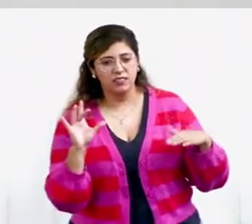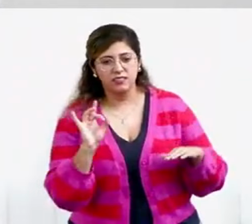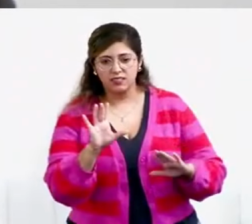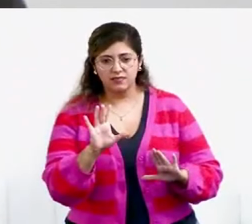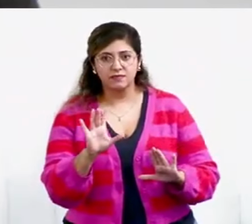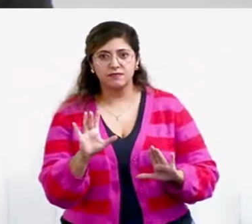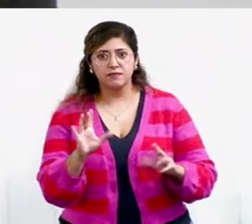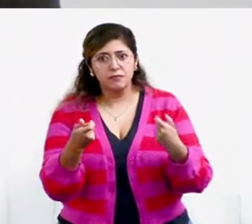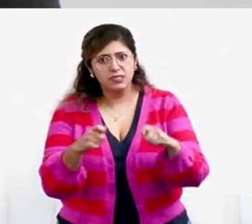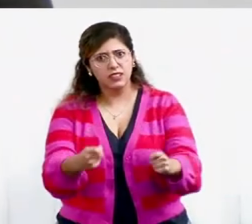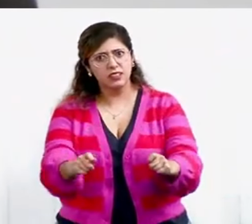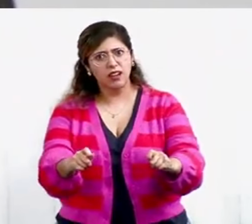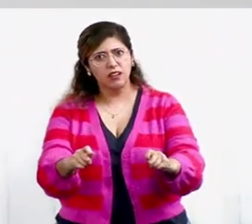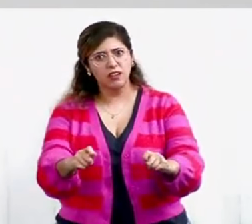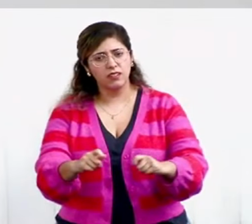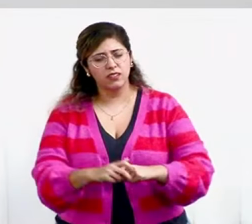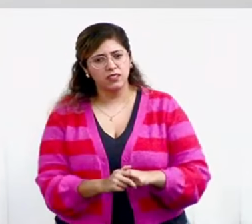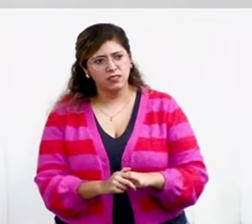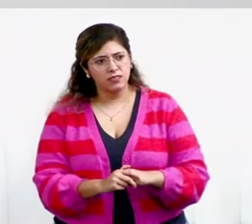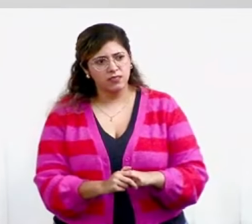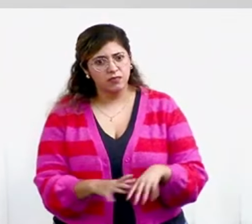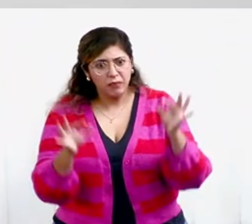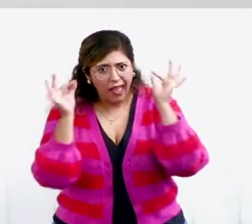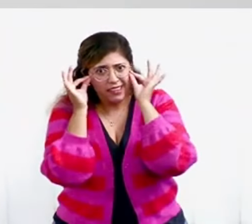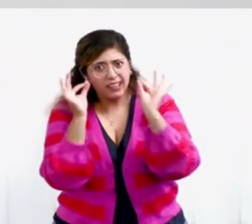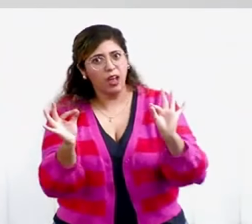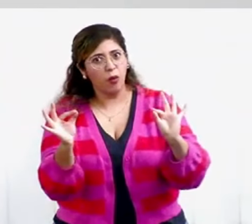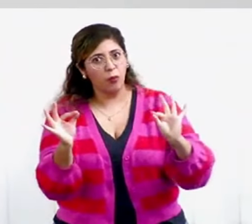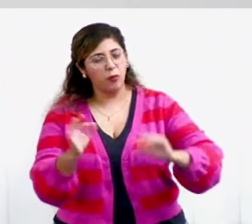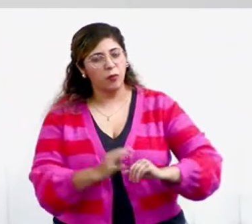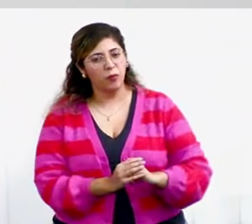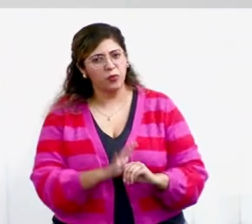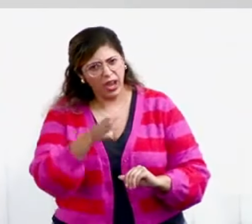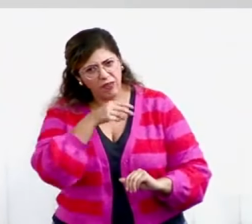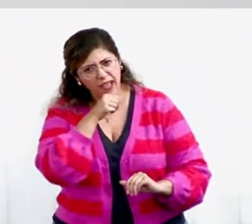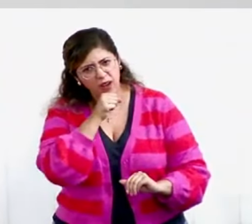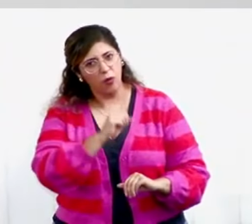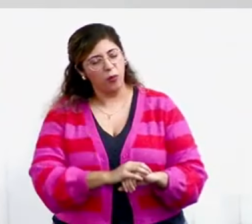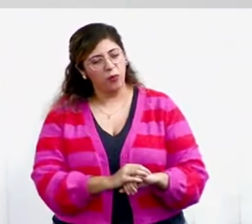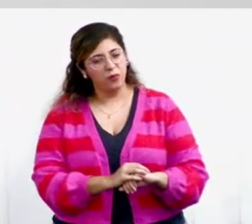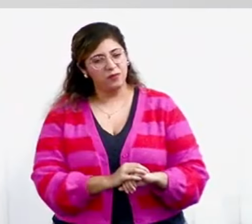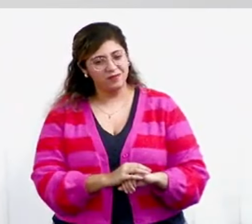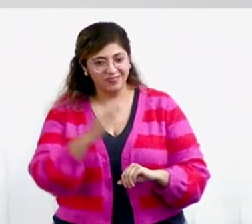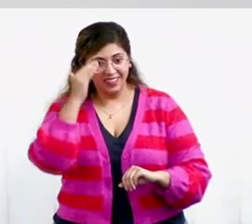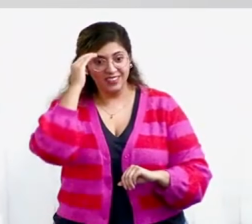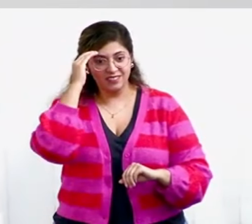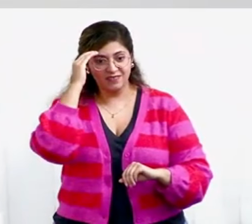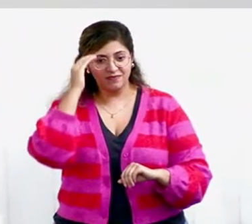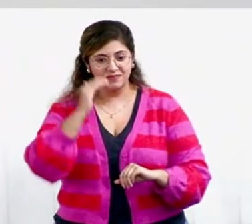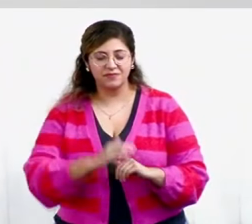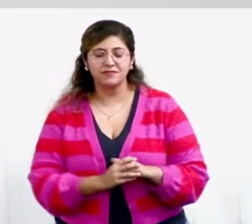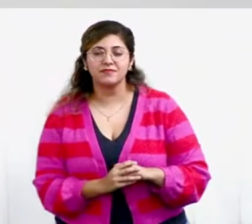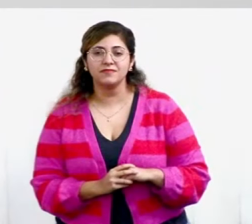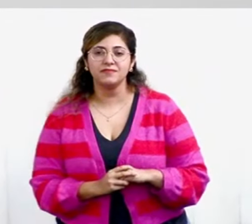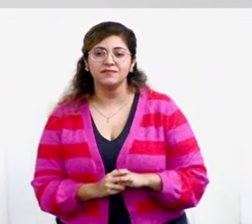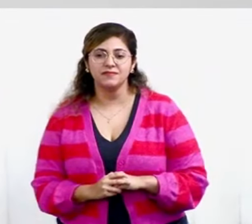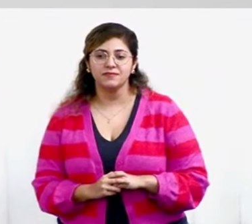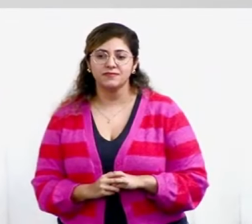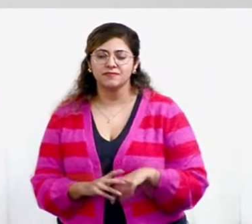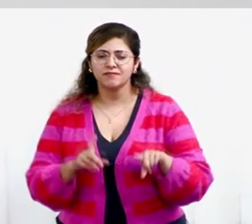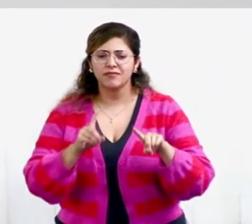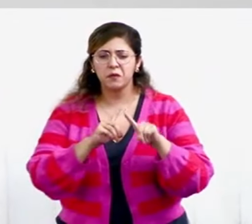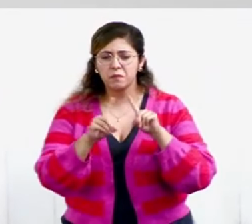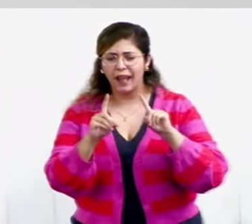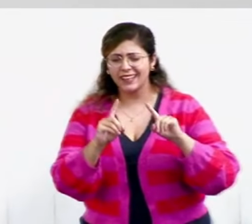Você que já tem essa idade toda, por quê? A resposta é, porque não